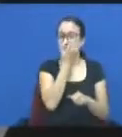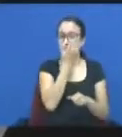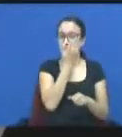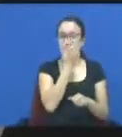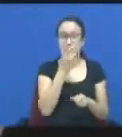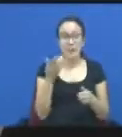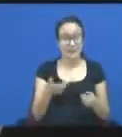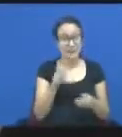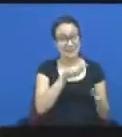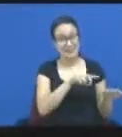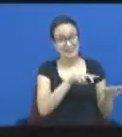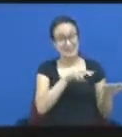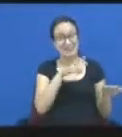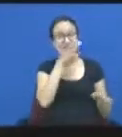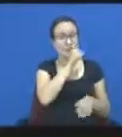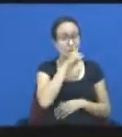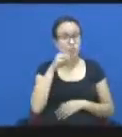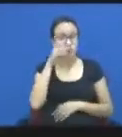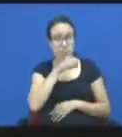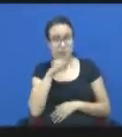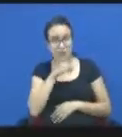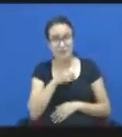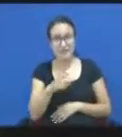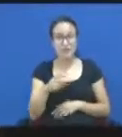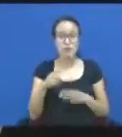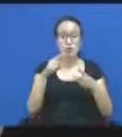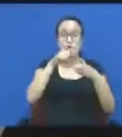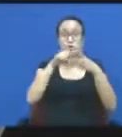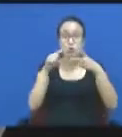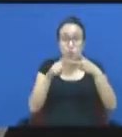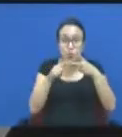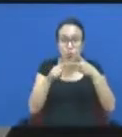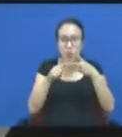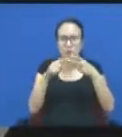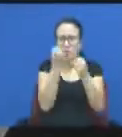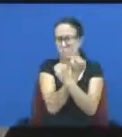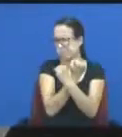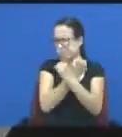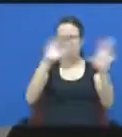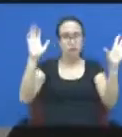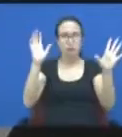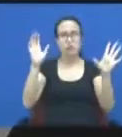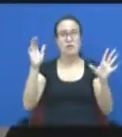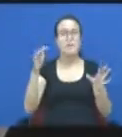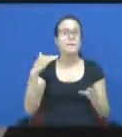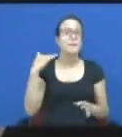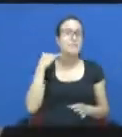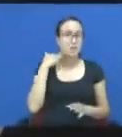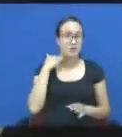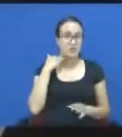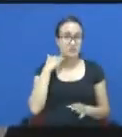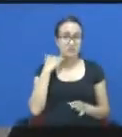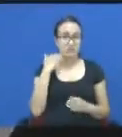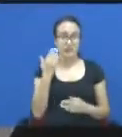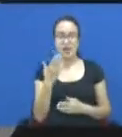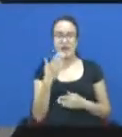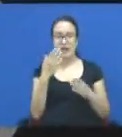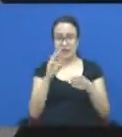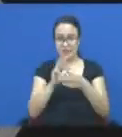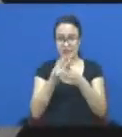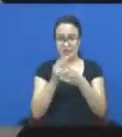caixas eletrônicos explodidos aqui na cidade de Limeira. Aqui na frente da Câmara,